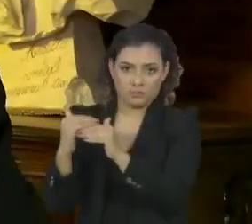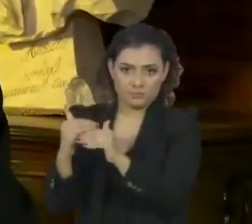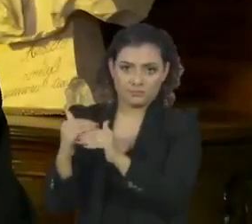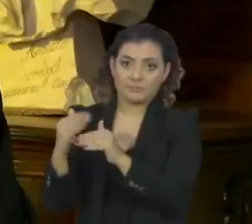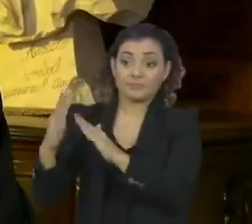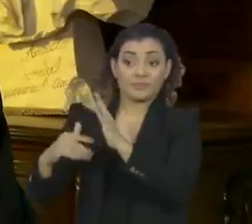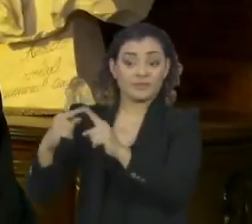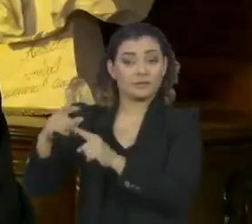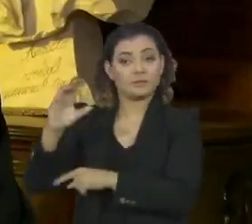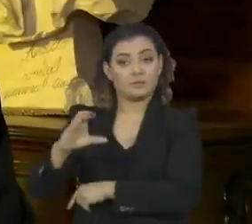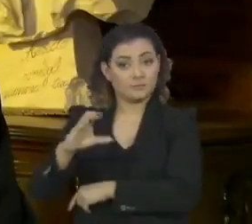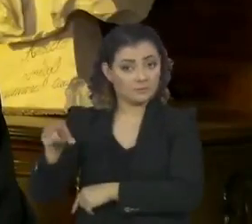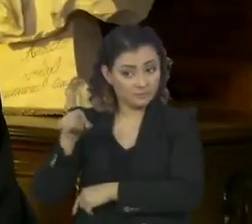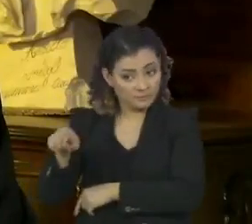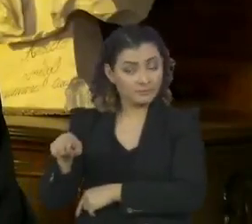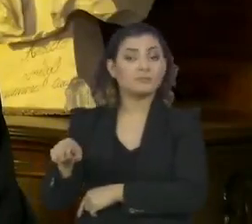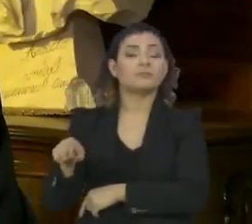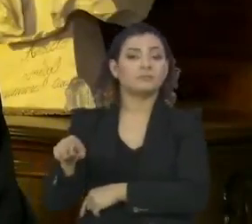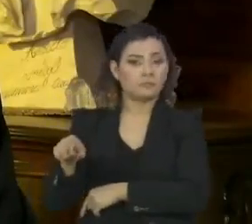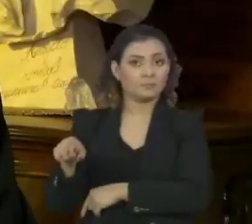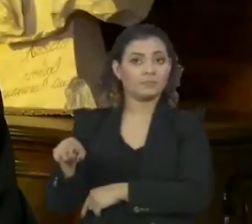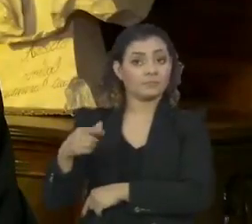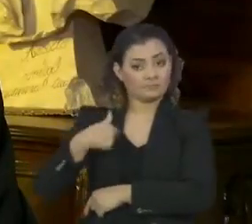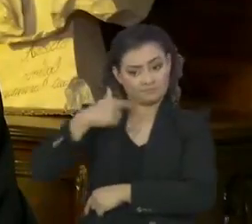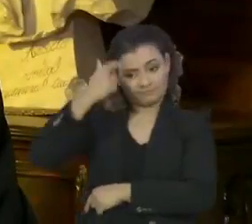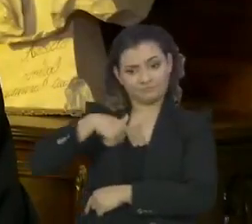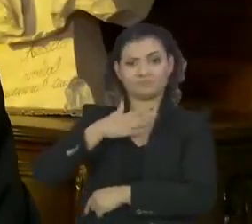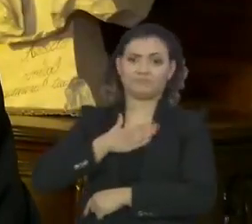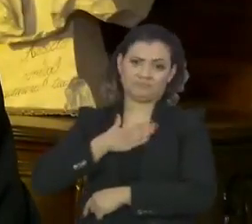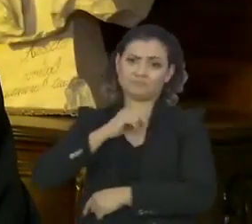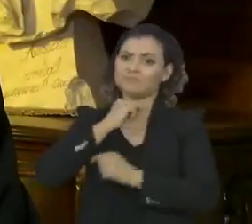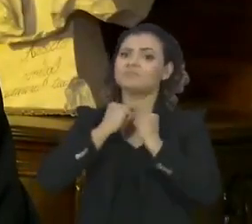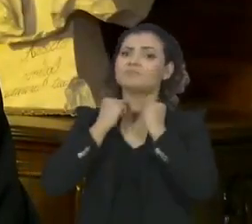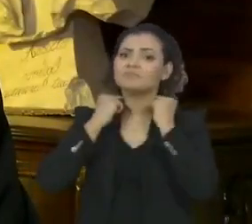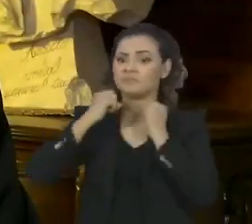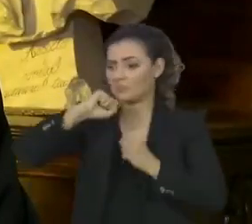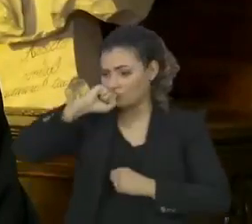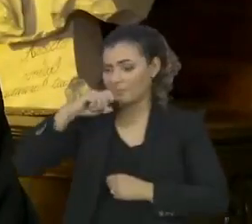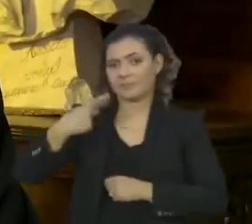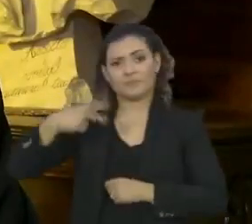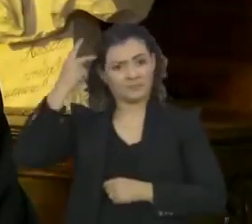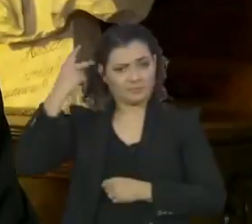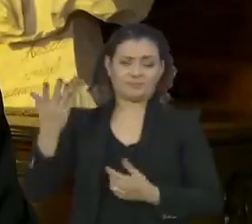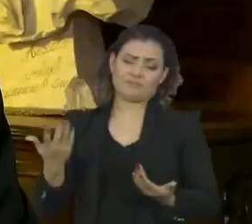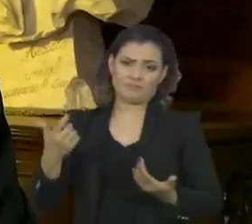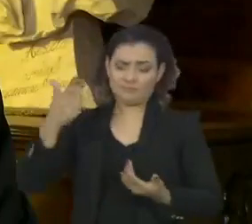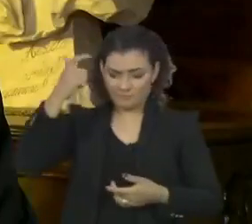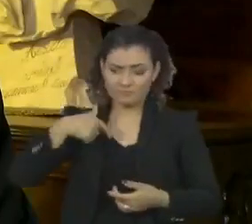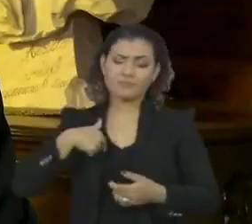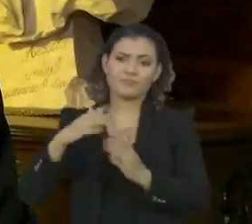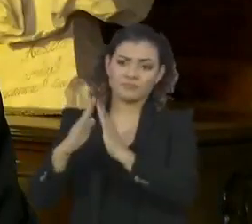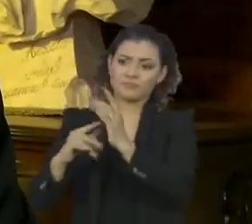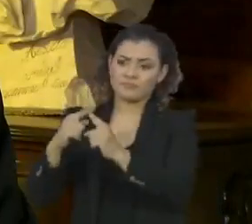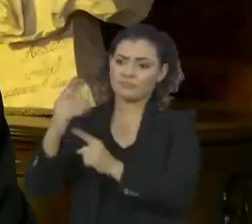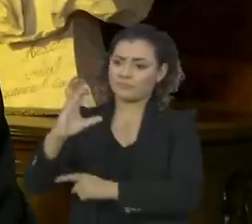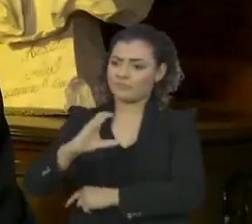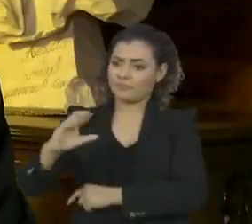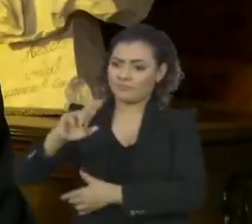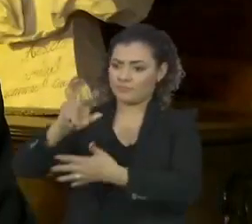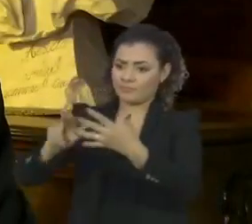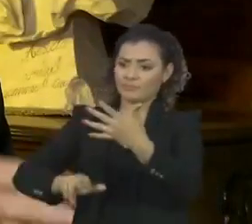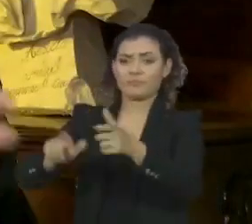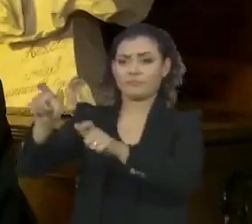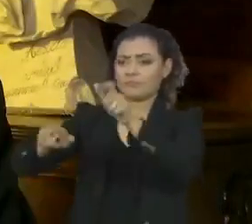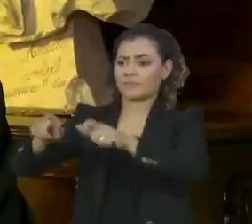Na Igreja Católica, por exemplo, eu sou arcebispo de São Paulo, eu tenho aqui na Arquidiocese de São Paulo católicos que são de